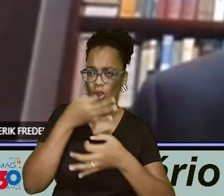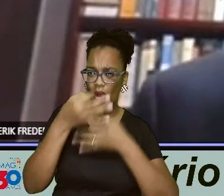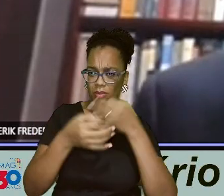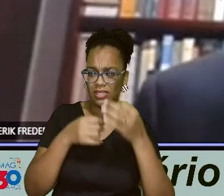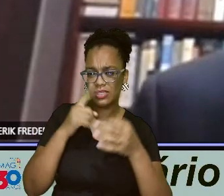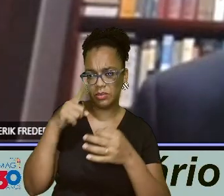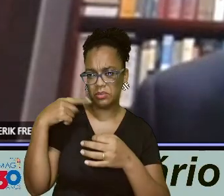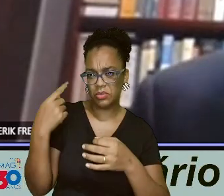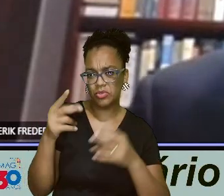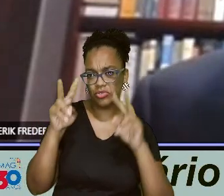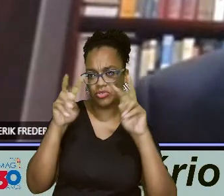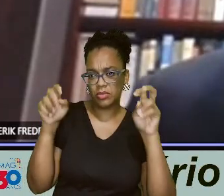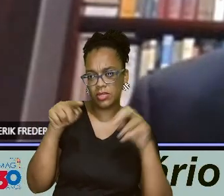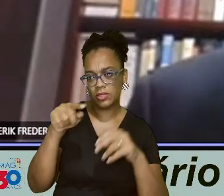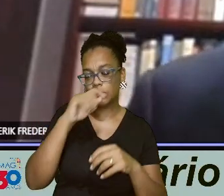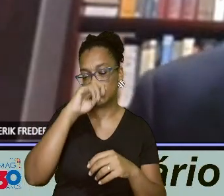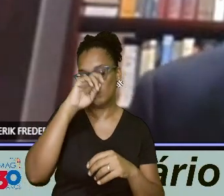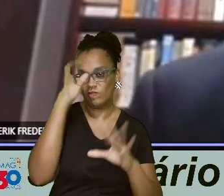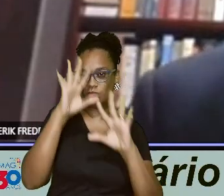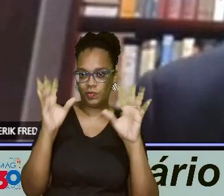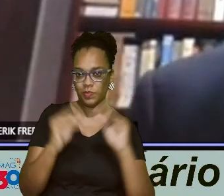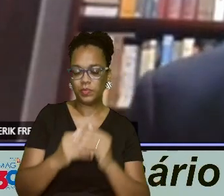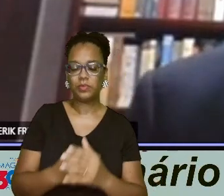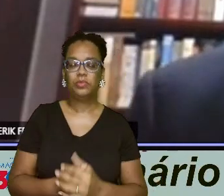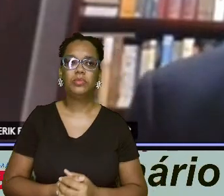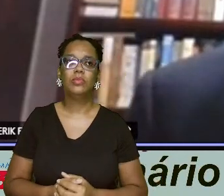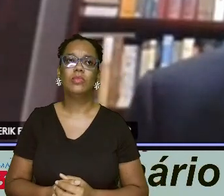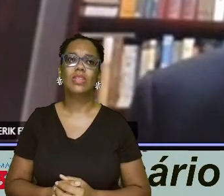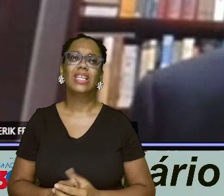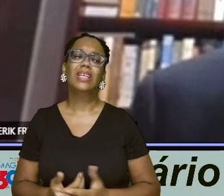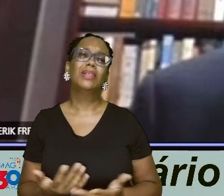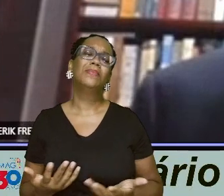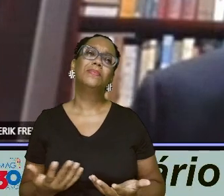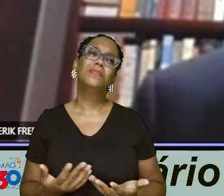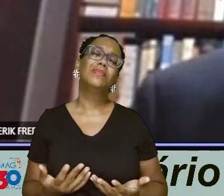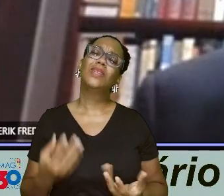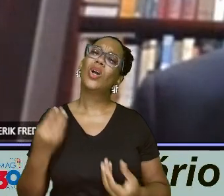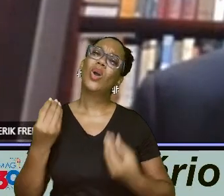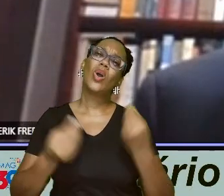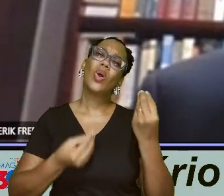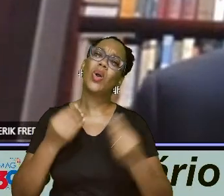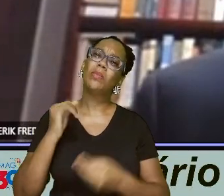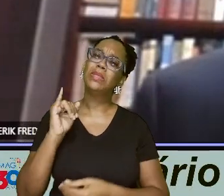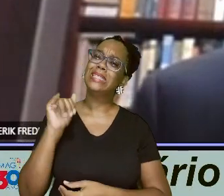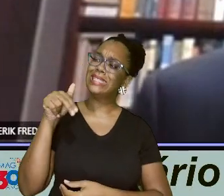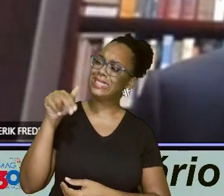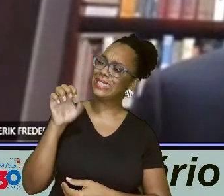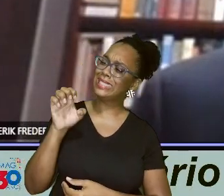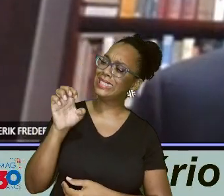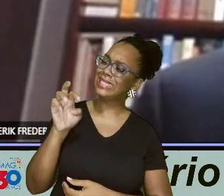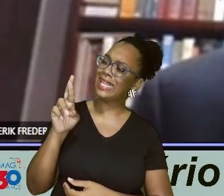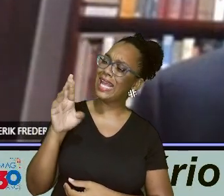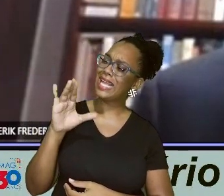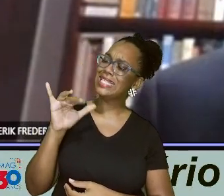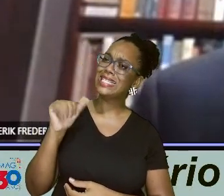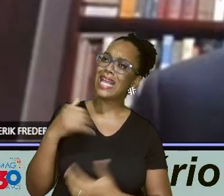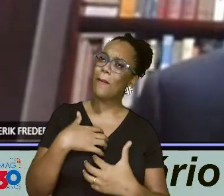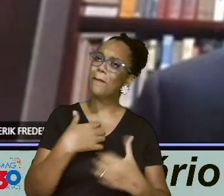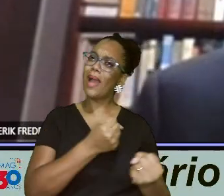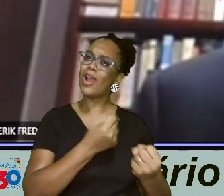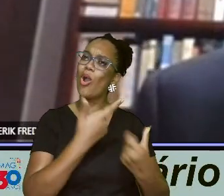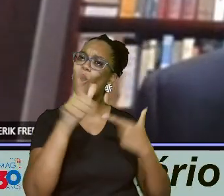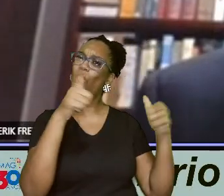isso nas conclusões, mas como essa inércia pode impactar outros ramos do direito, não